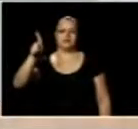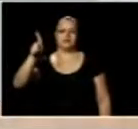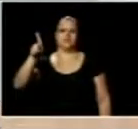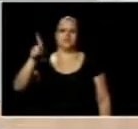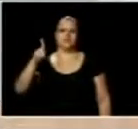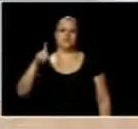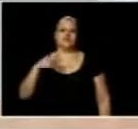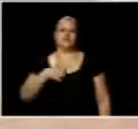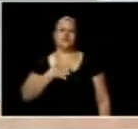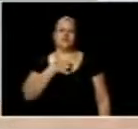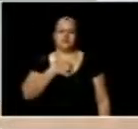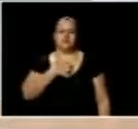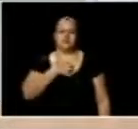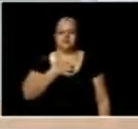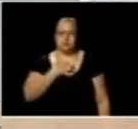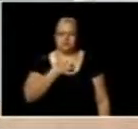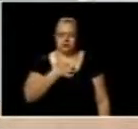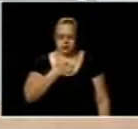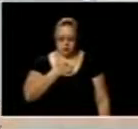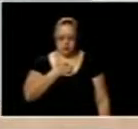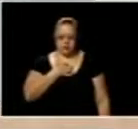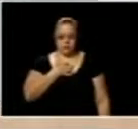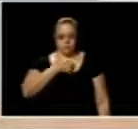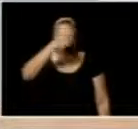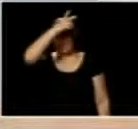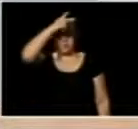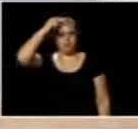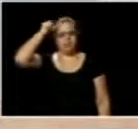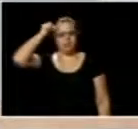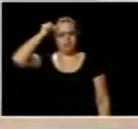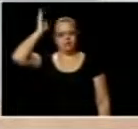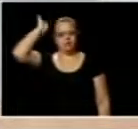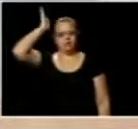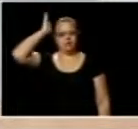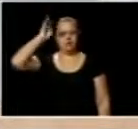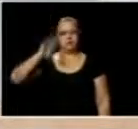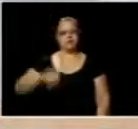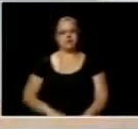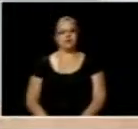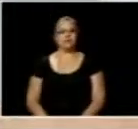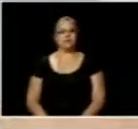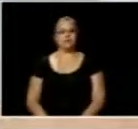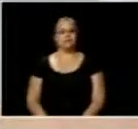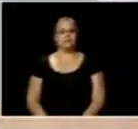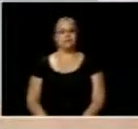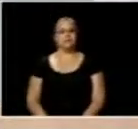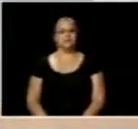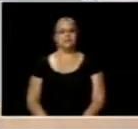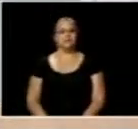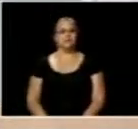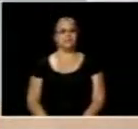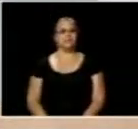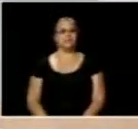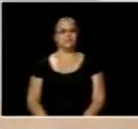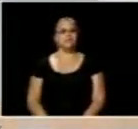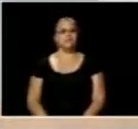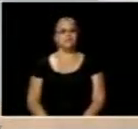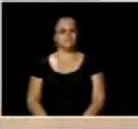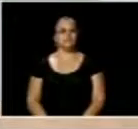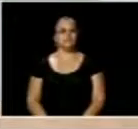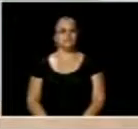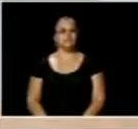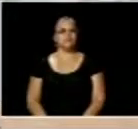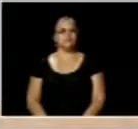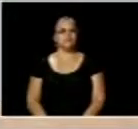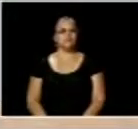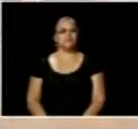dia sofre com o COI superfaturado que não monitora nada. Aconteceu na frente do shopping assalto e ninguém falou nada sobre isso.